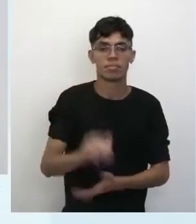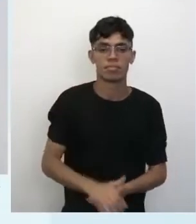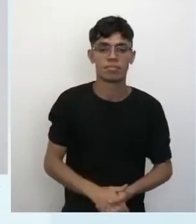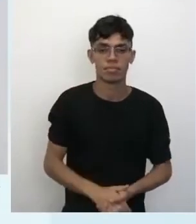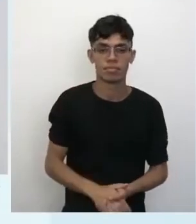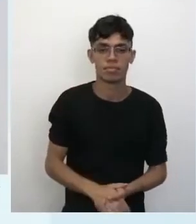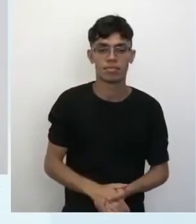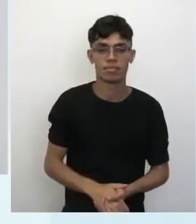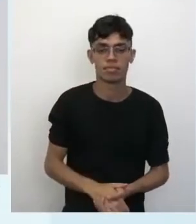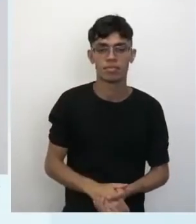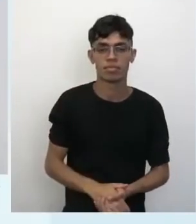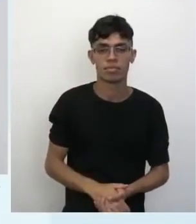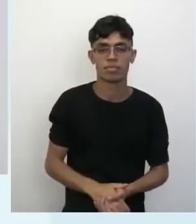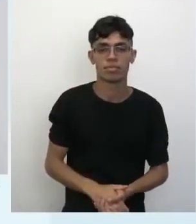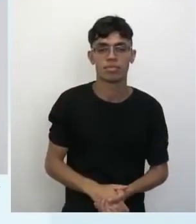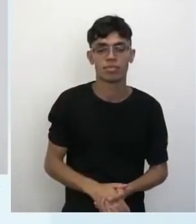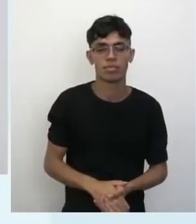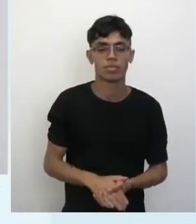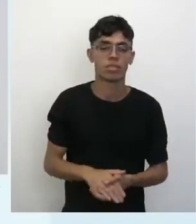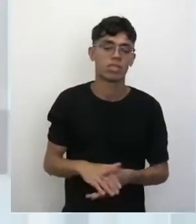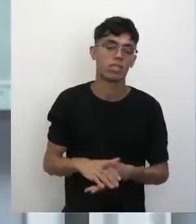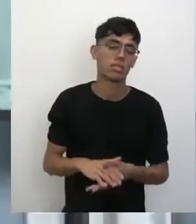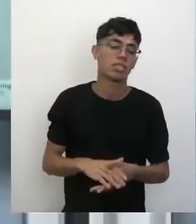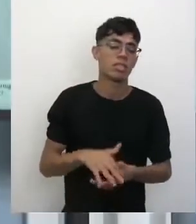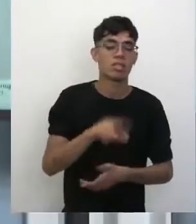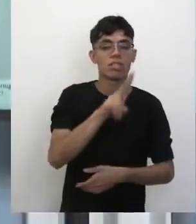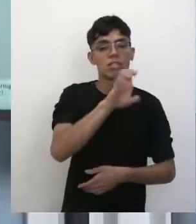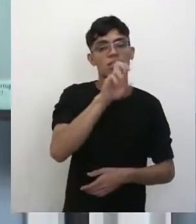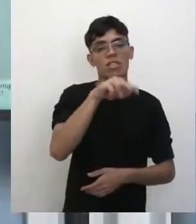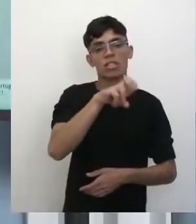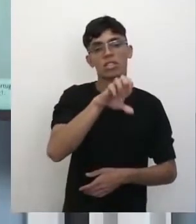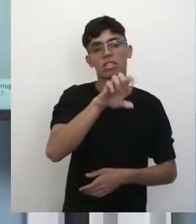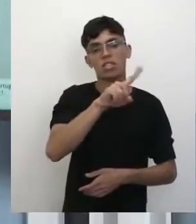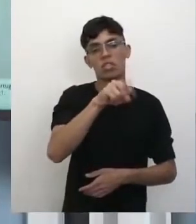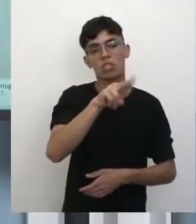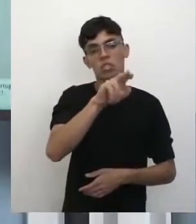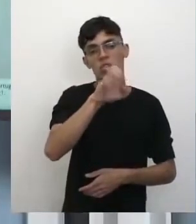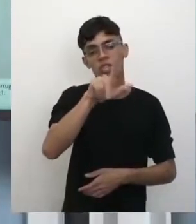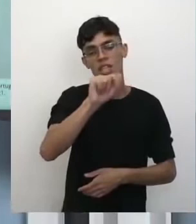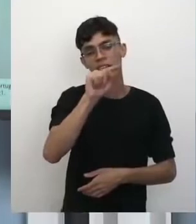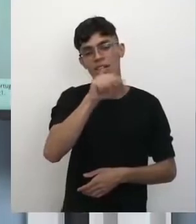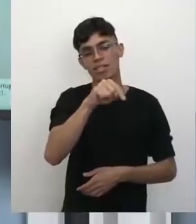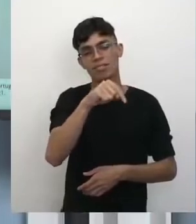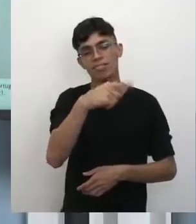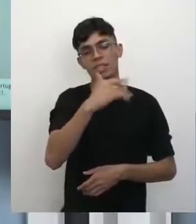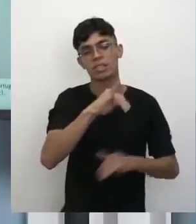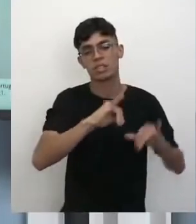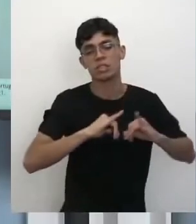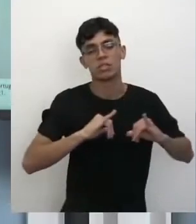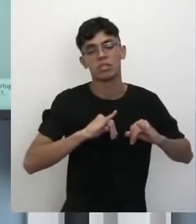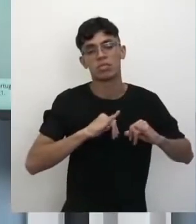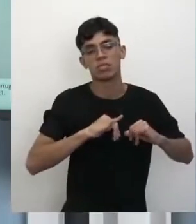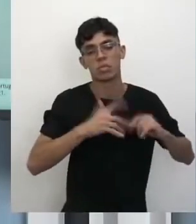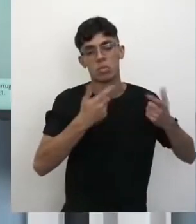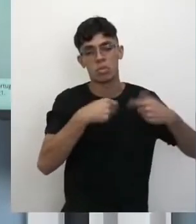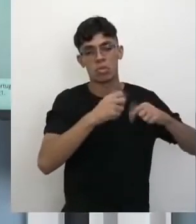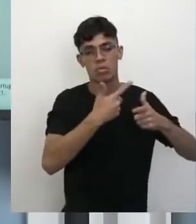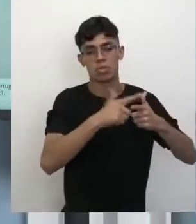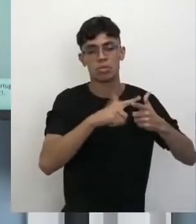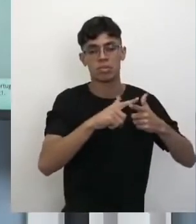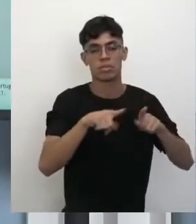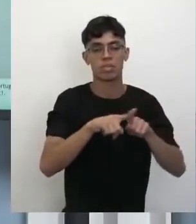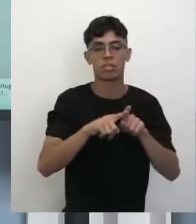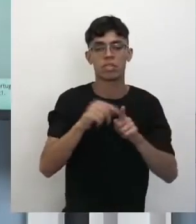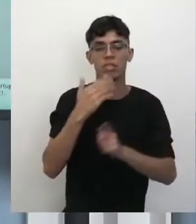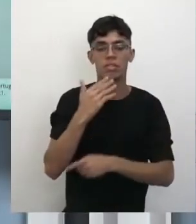né, porque está lá fazendo fronteira com a Venezuela, que sofreu lá e sofre ainda com problemas políticos e econômicos. Para finalizar, a